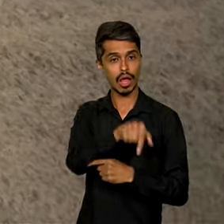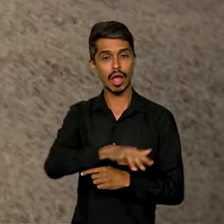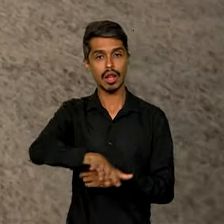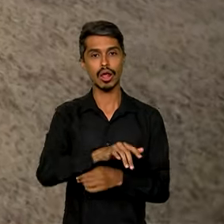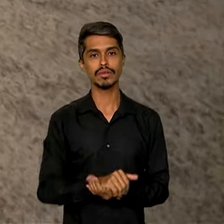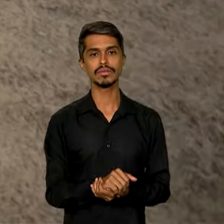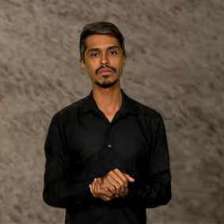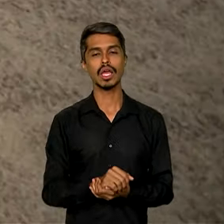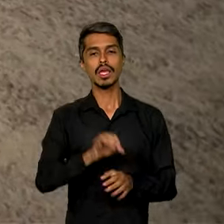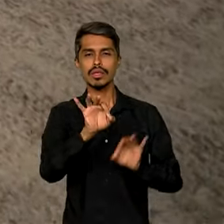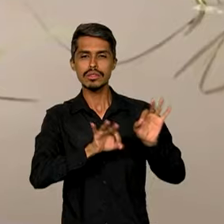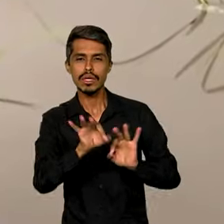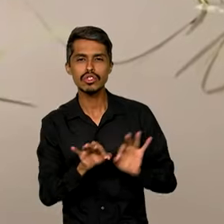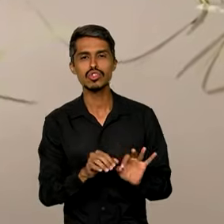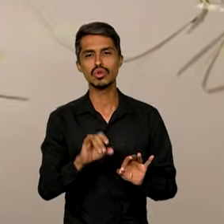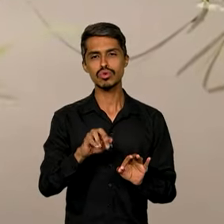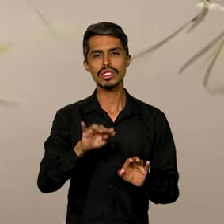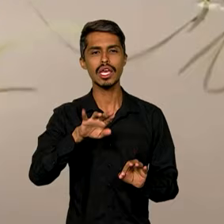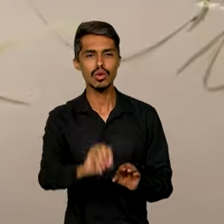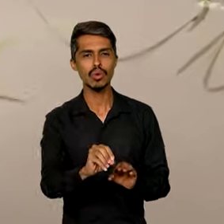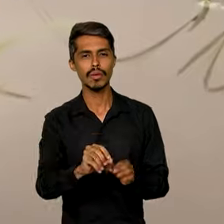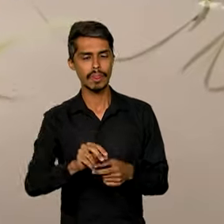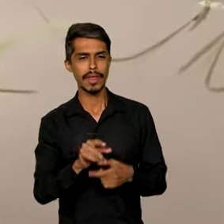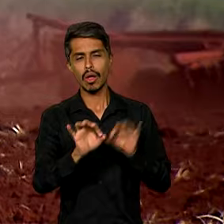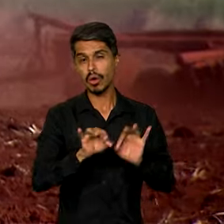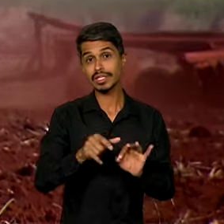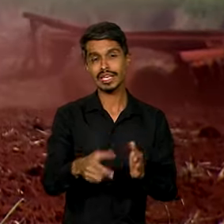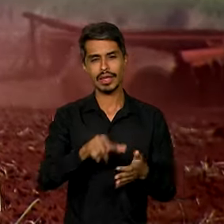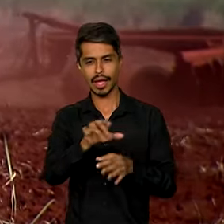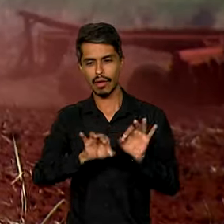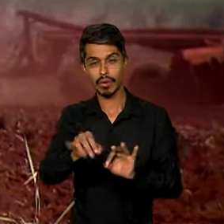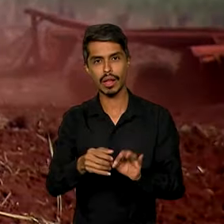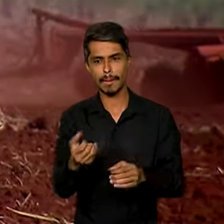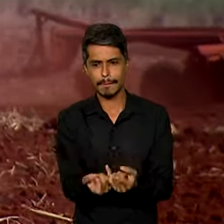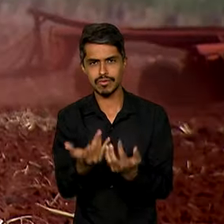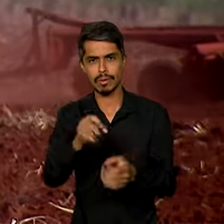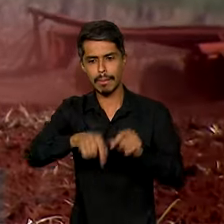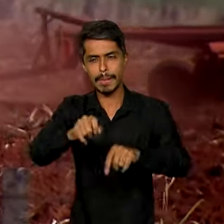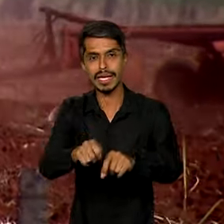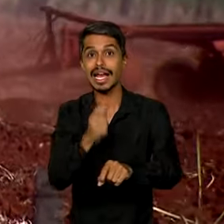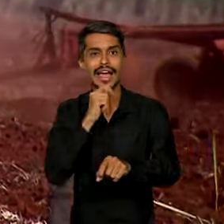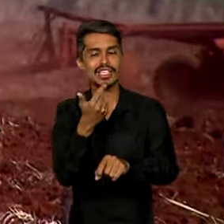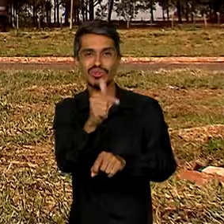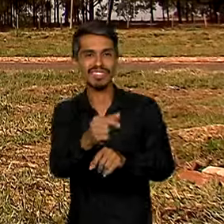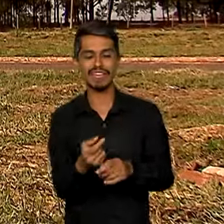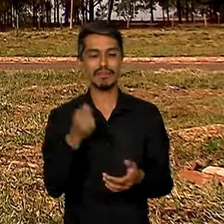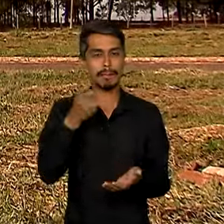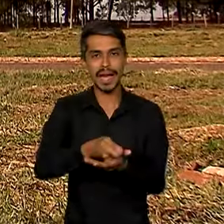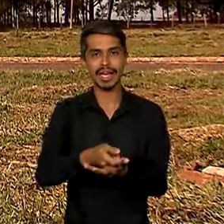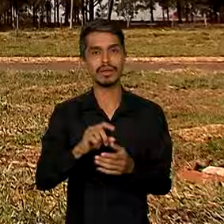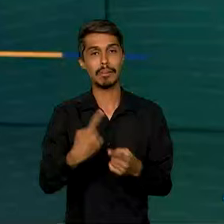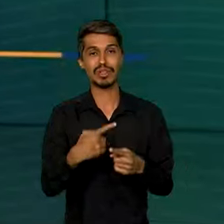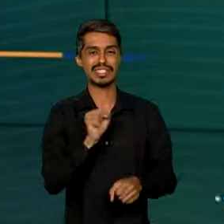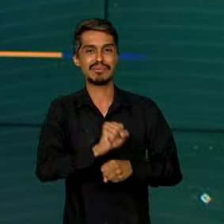chamadas operações de custeio, aquele período preparatório antes do plantio em que o produtor ainda não teve o retorno financeiro